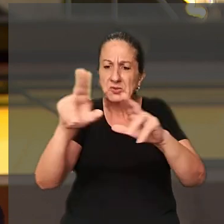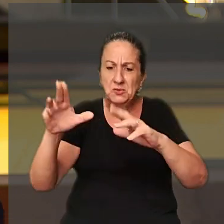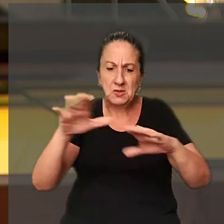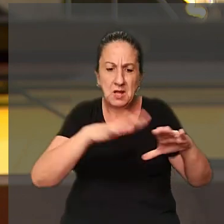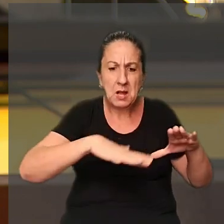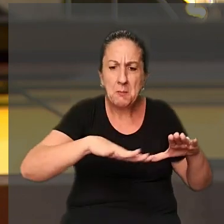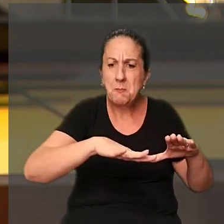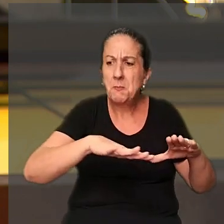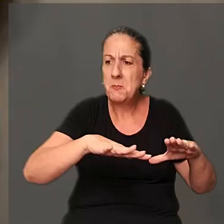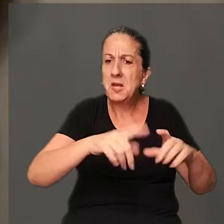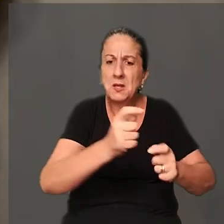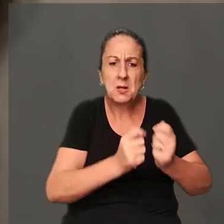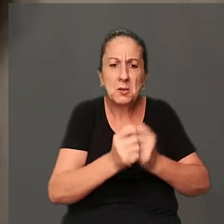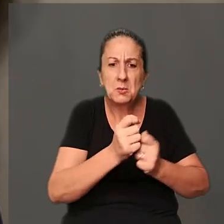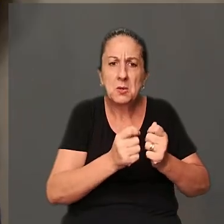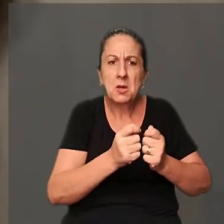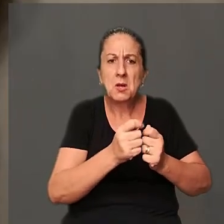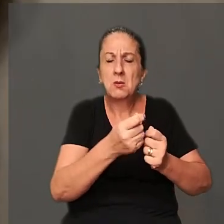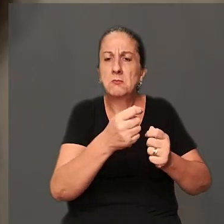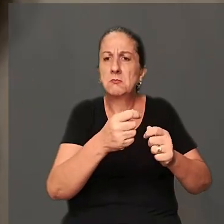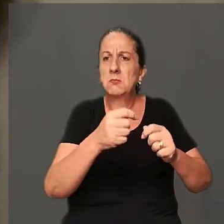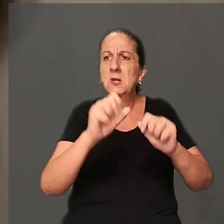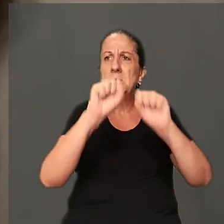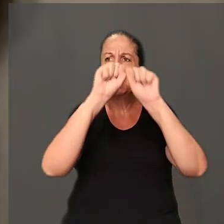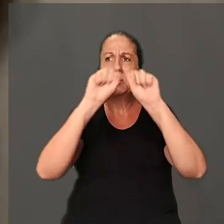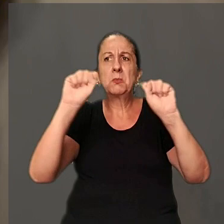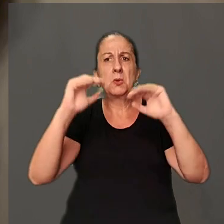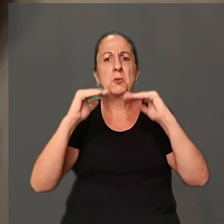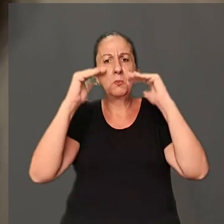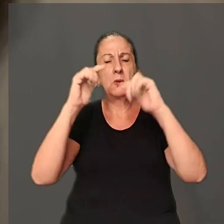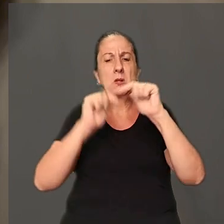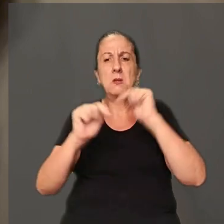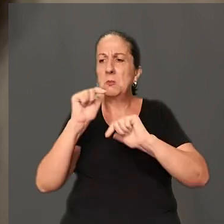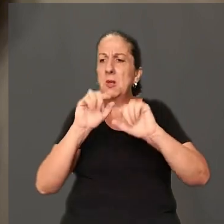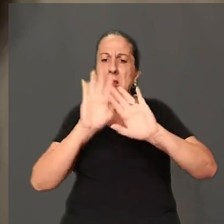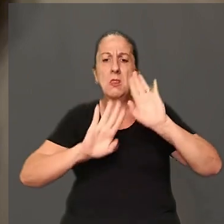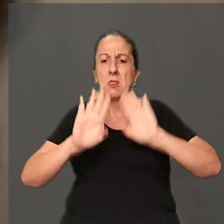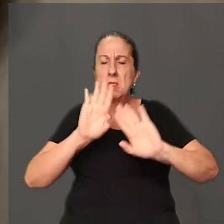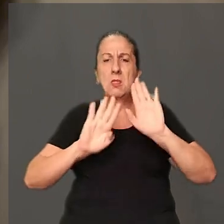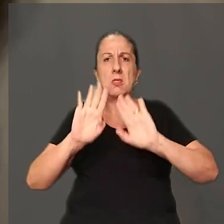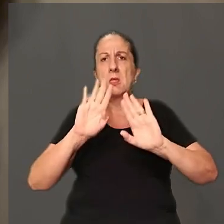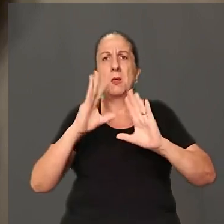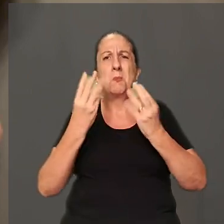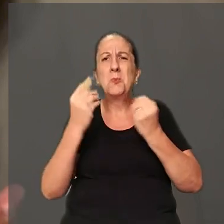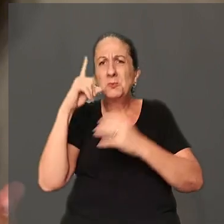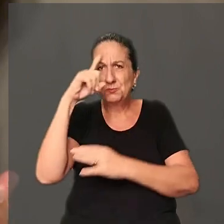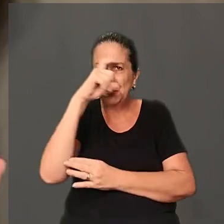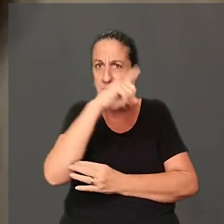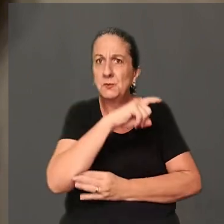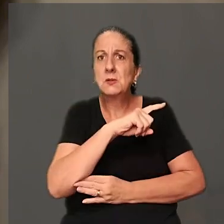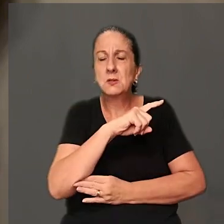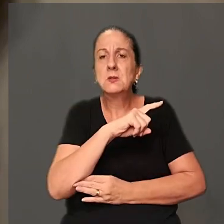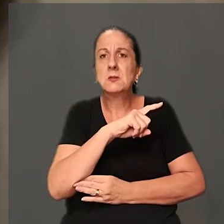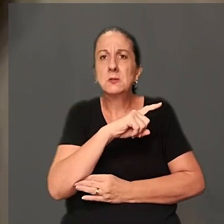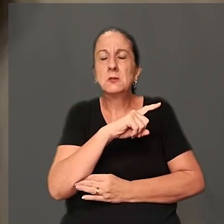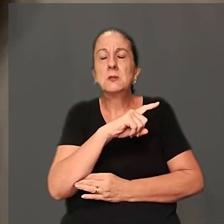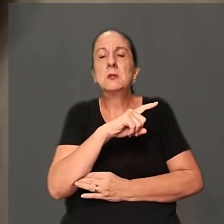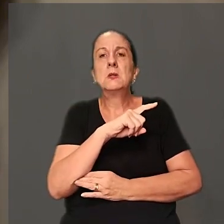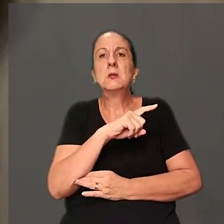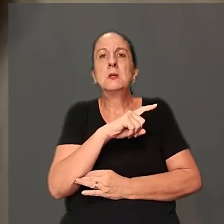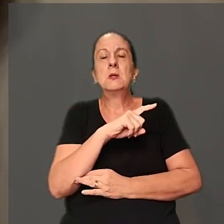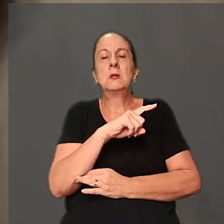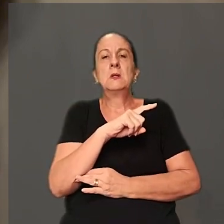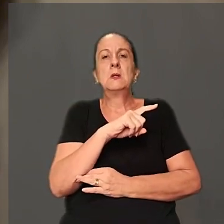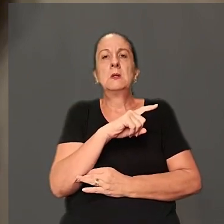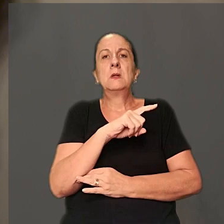ambiente ali orçamentário, o Tribunal Superior do Trabalho tratando disso com muita dificuldade, enfim,